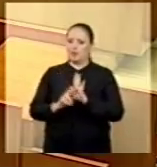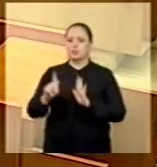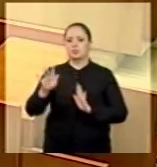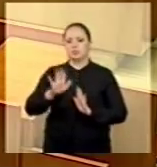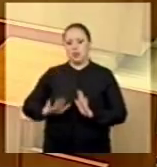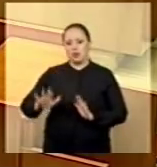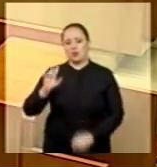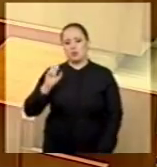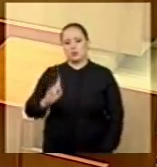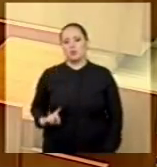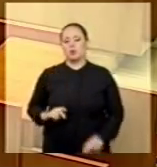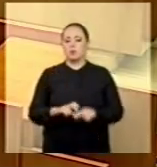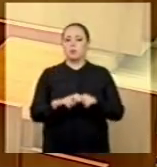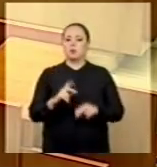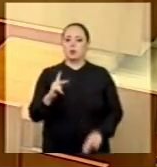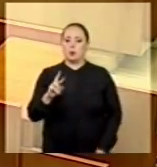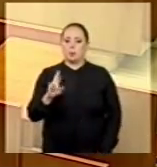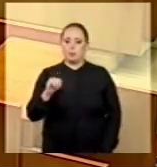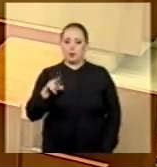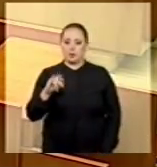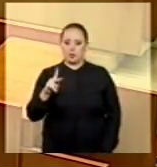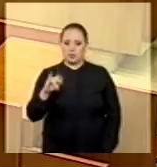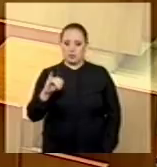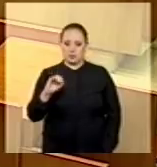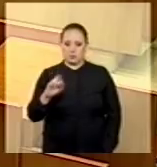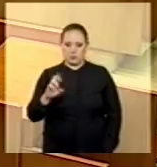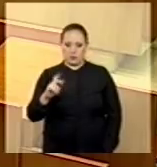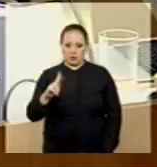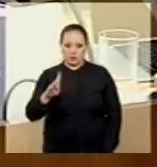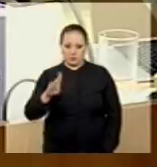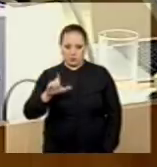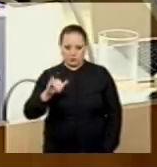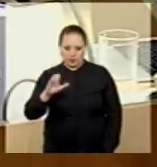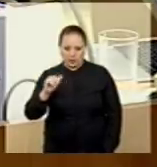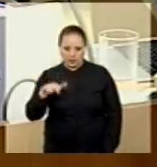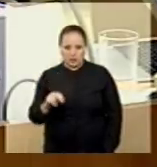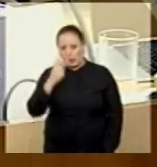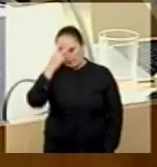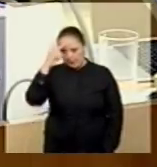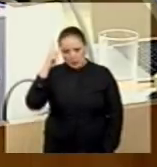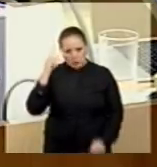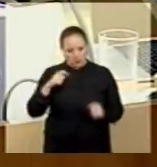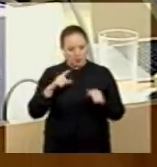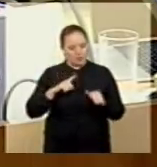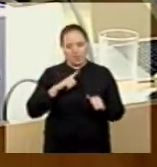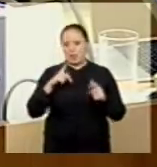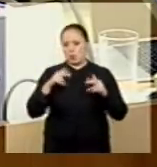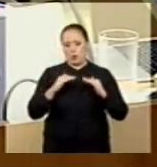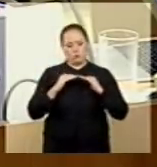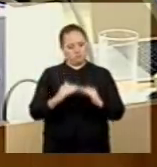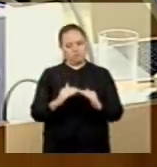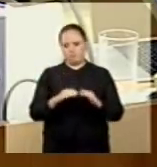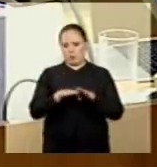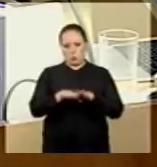princípio republicano, é que as pessoas devem estar sujeitas à jurisdição de primeiro grau, como todo mundo,